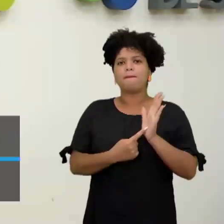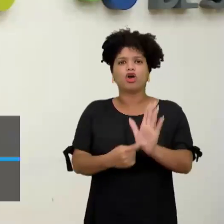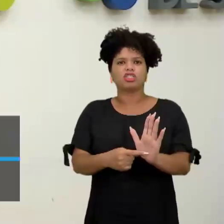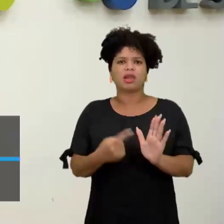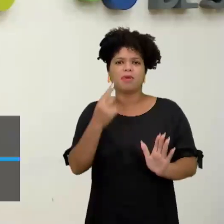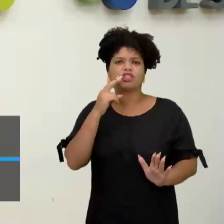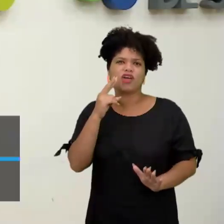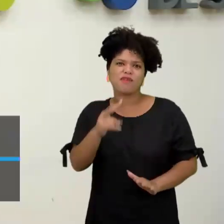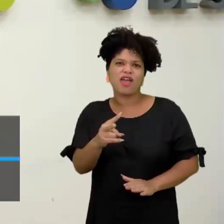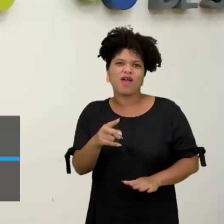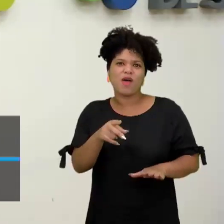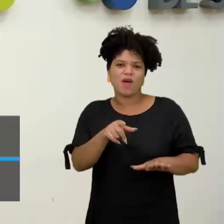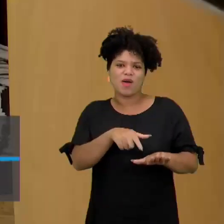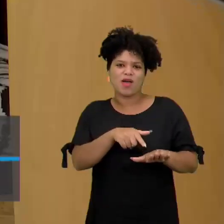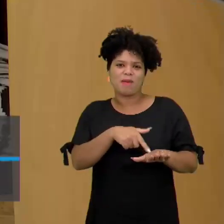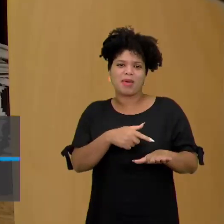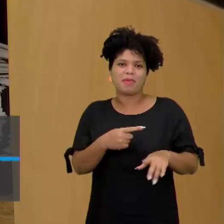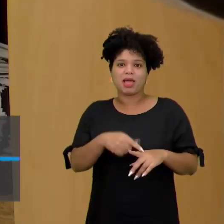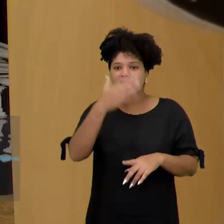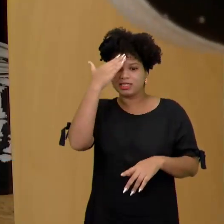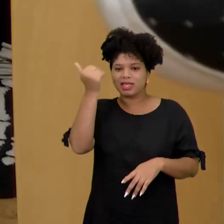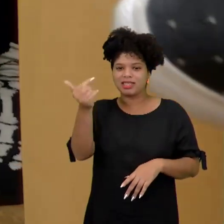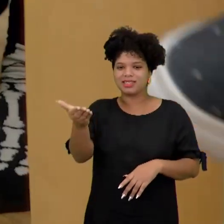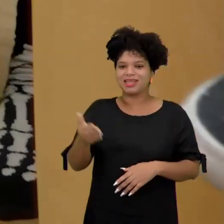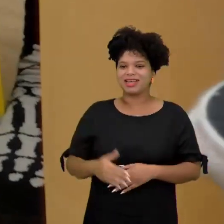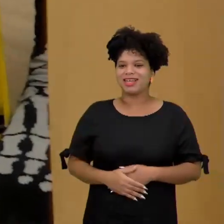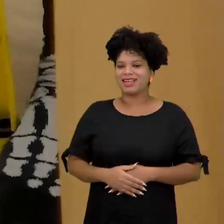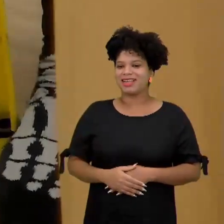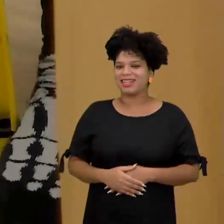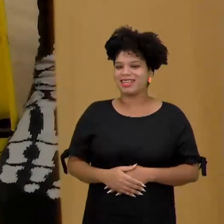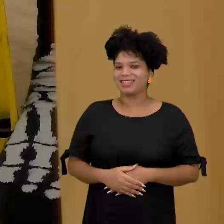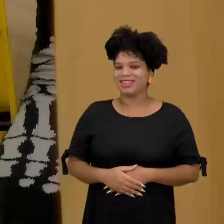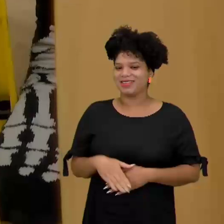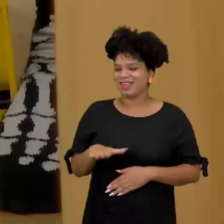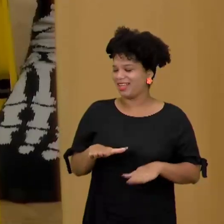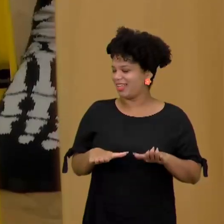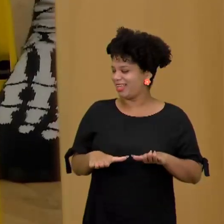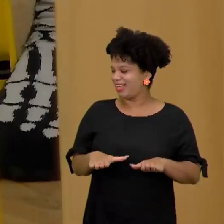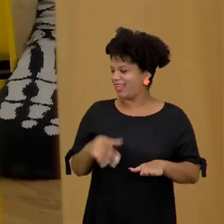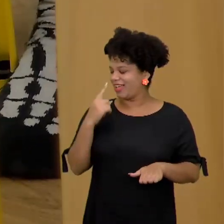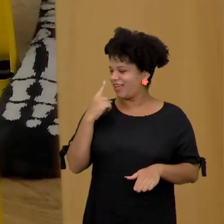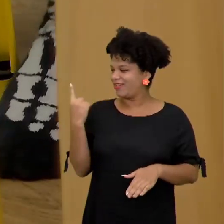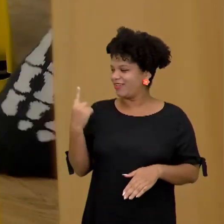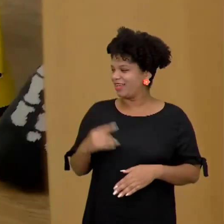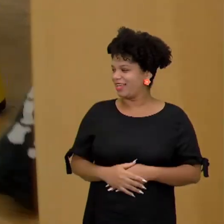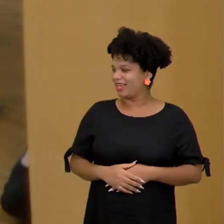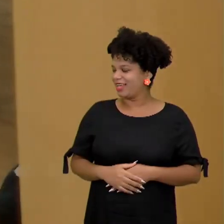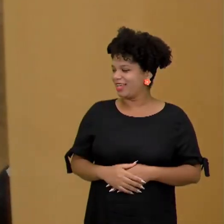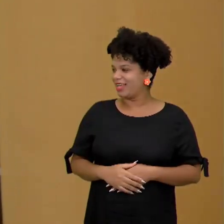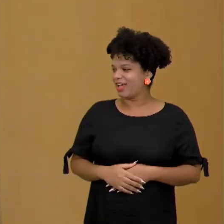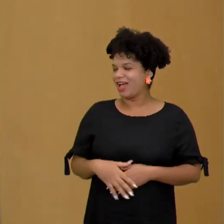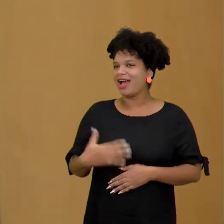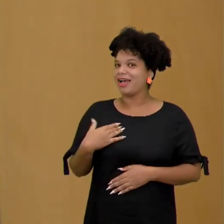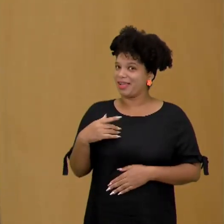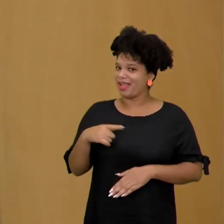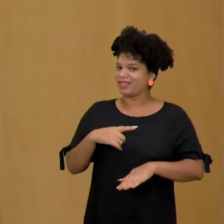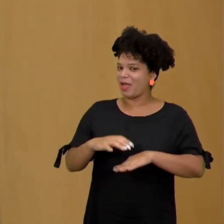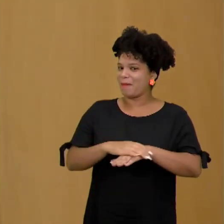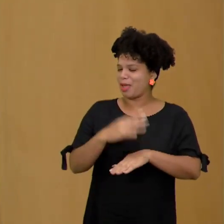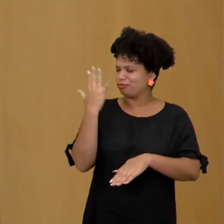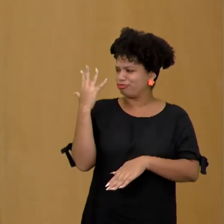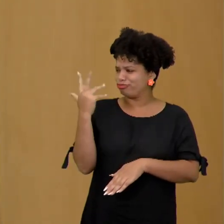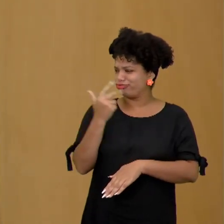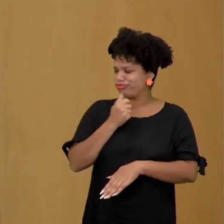Fabiana, mostra. Ela esqueceu o sapato em casa, então ela tá de tirar o meu pé da frente, né? Ainda bem que eu vim com meia